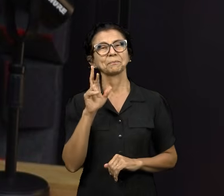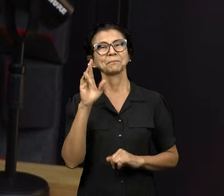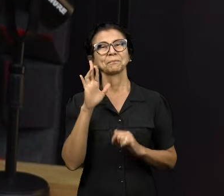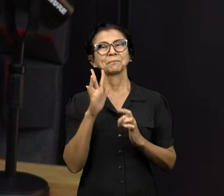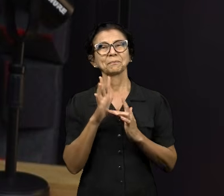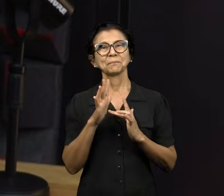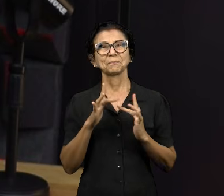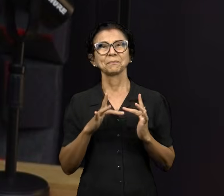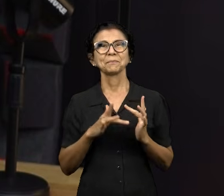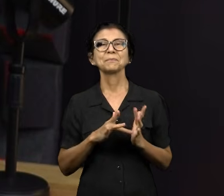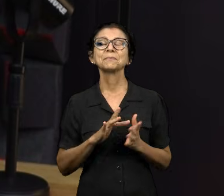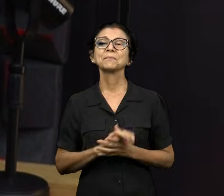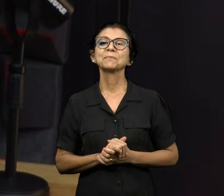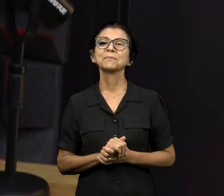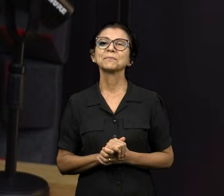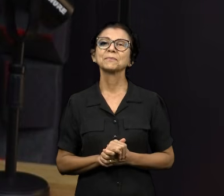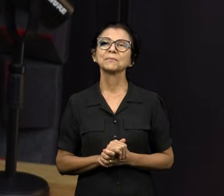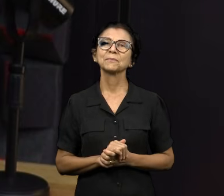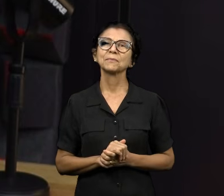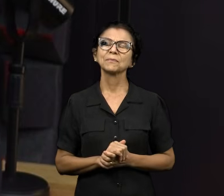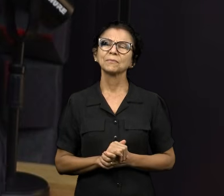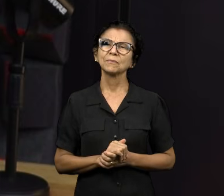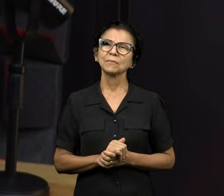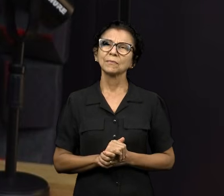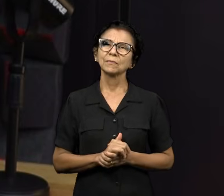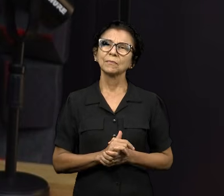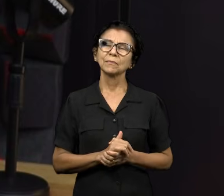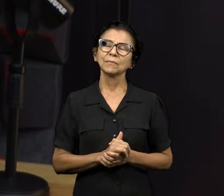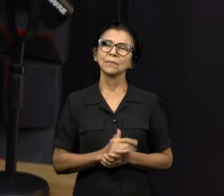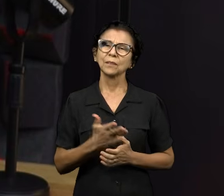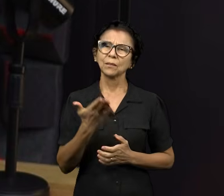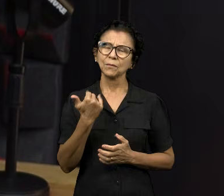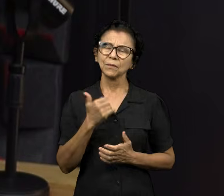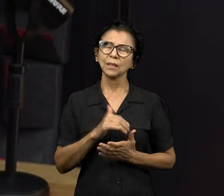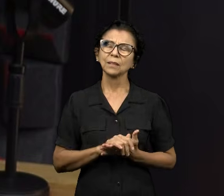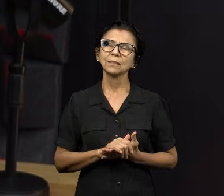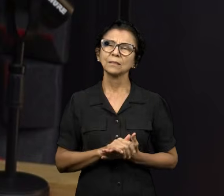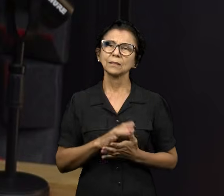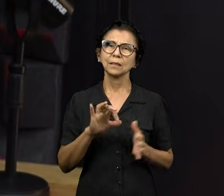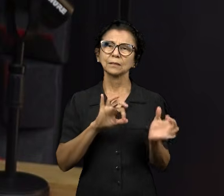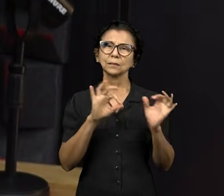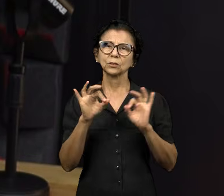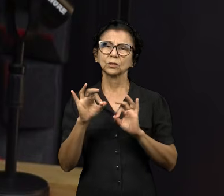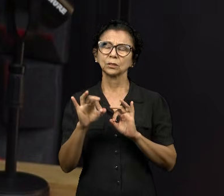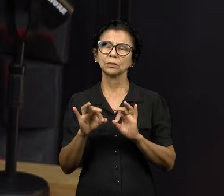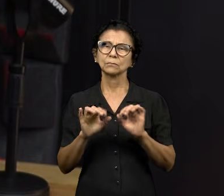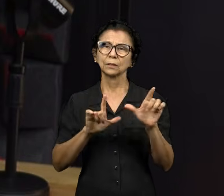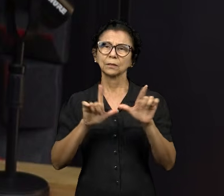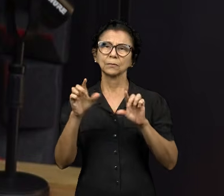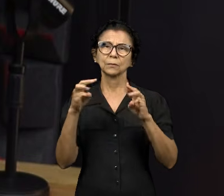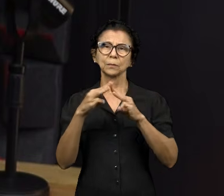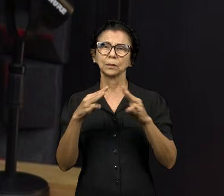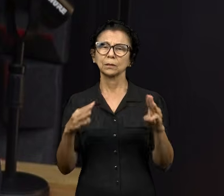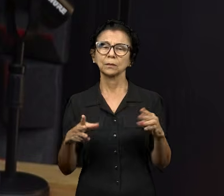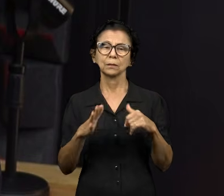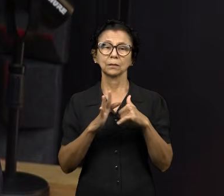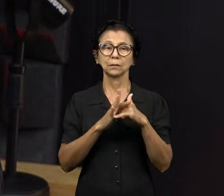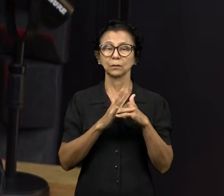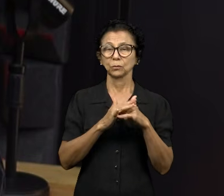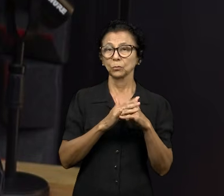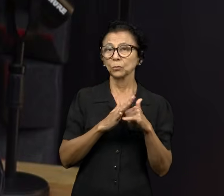Senhor Jesus, te convidar para viver a experiência dos programas da TV Manaim, que estão no